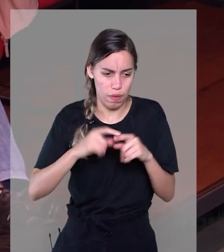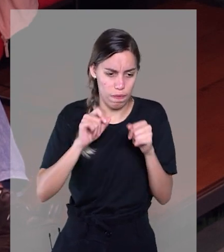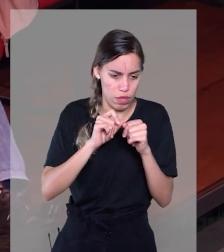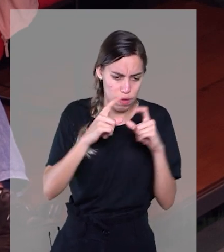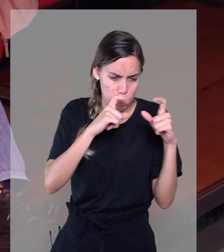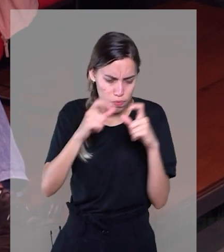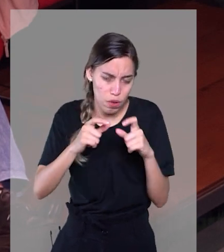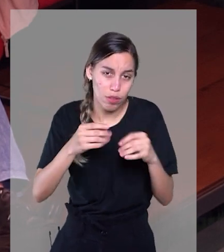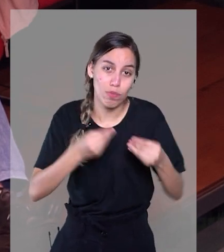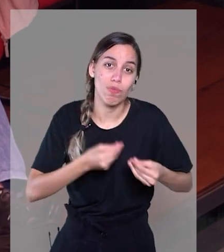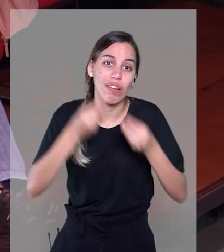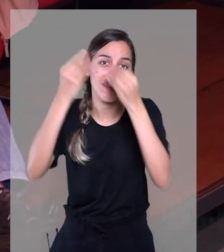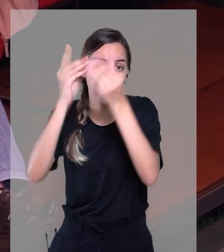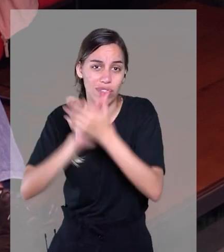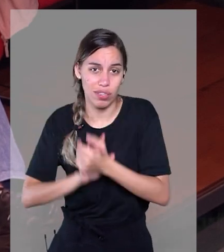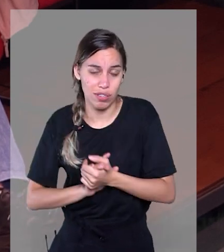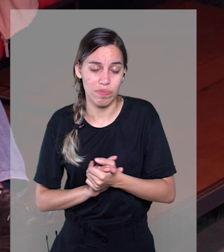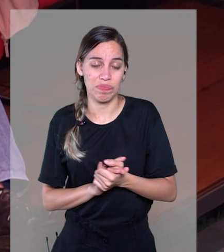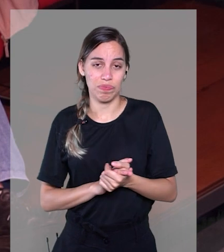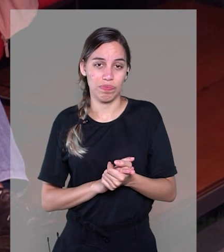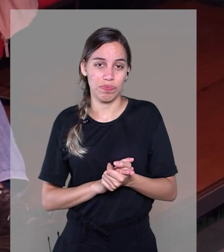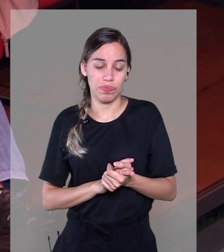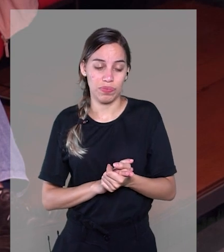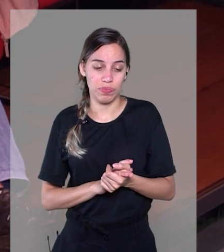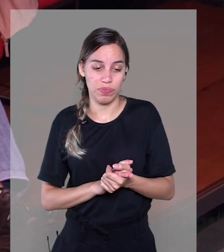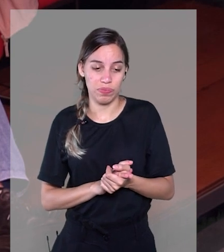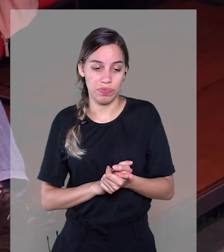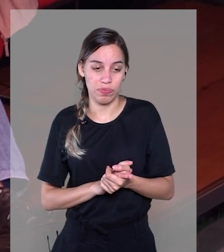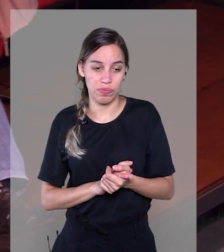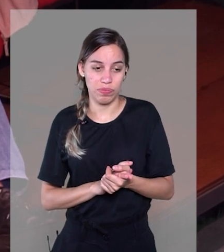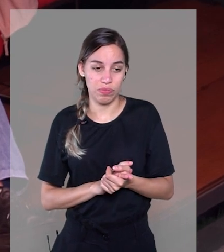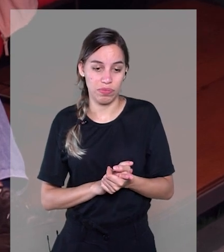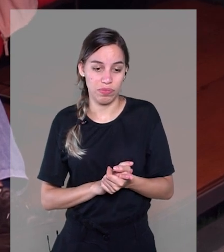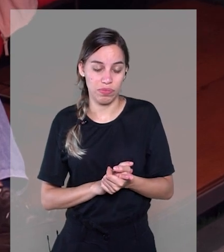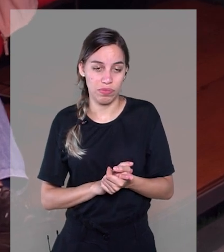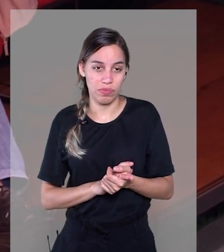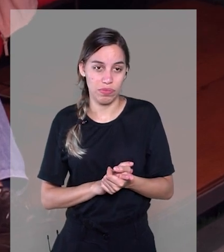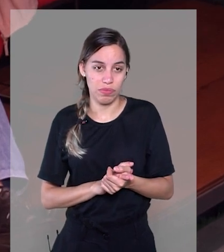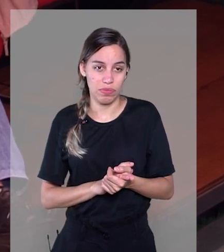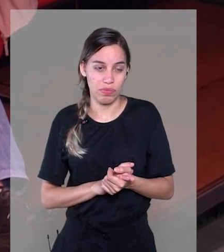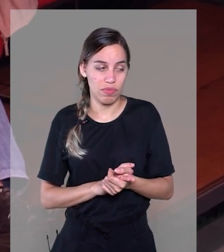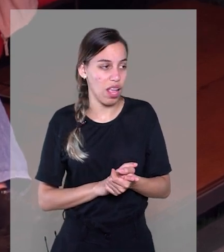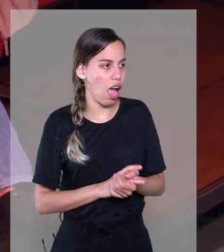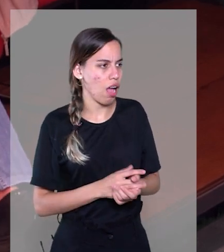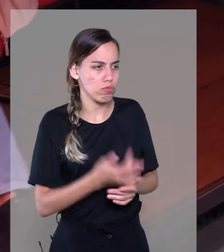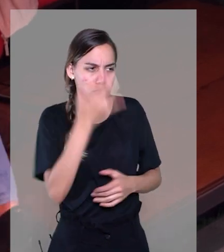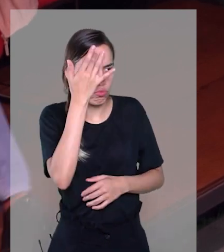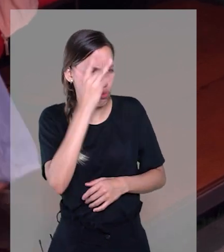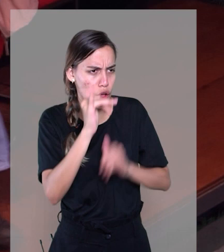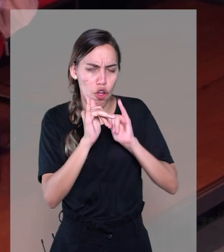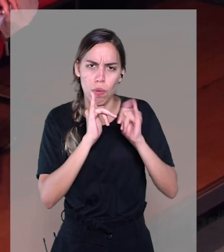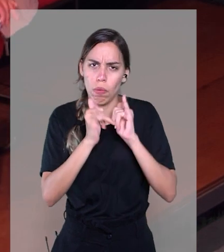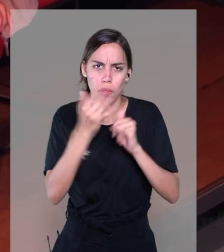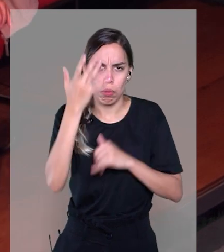já falou do contexto. É isso, né? Não sei se eu fui bem, mas... Não sabia dessa informação. Não, o